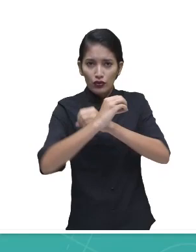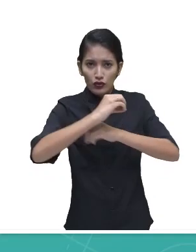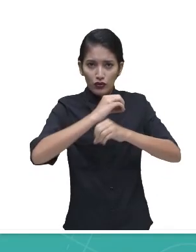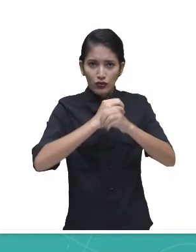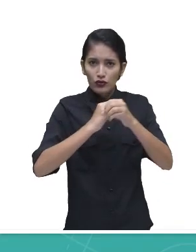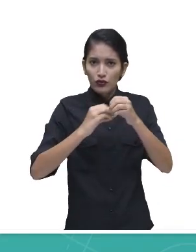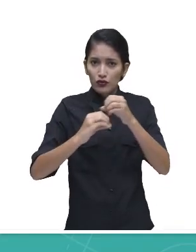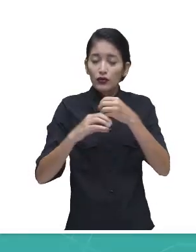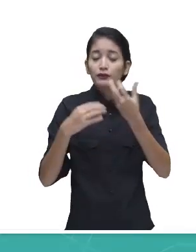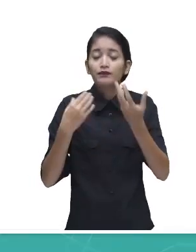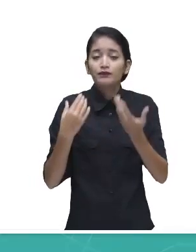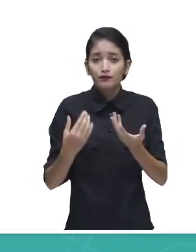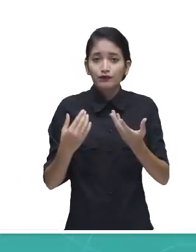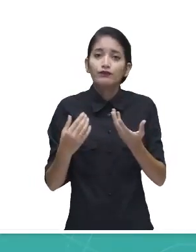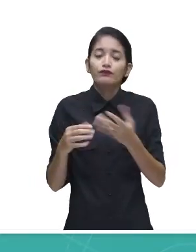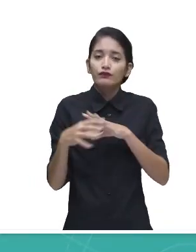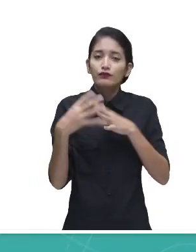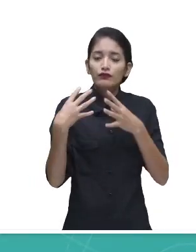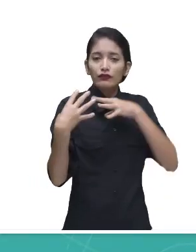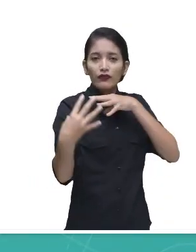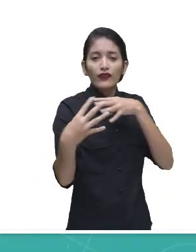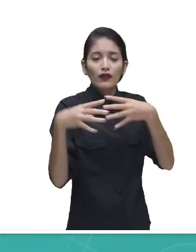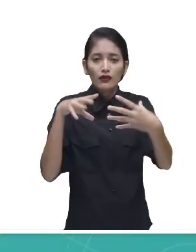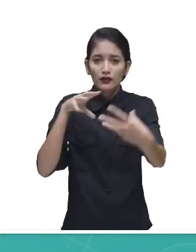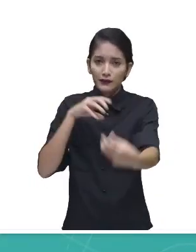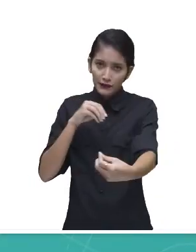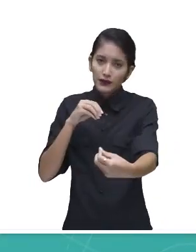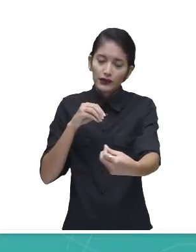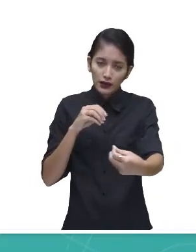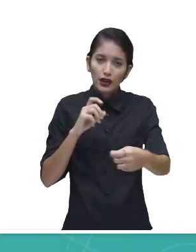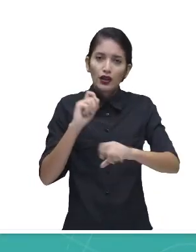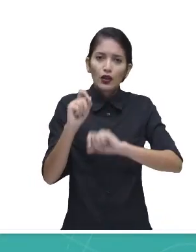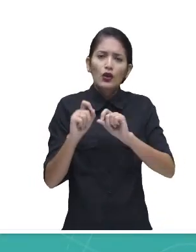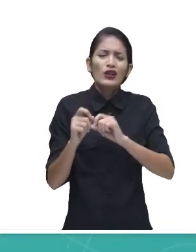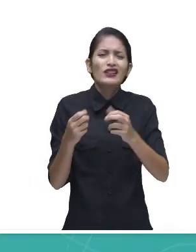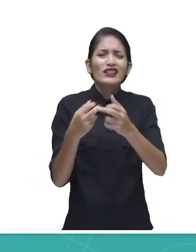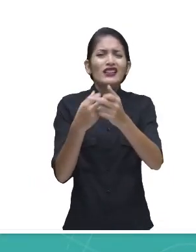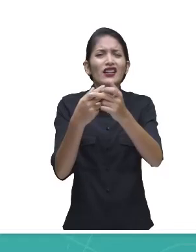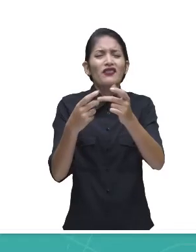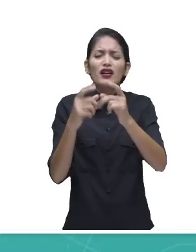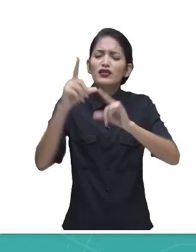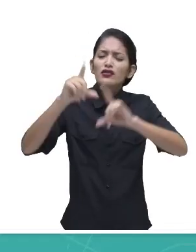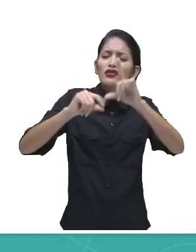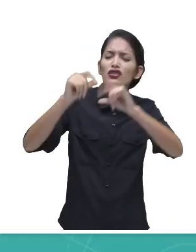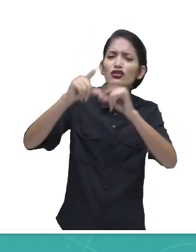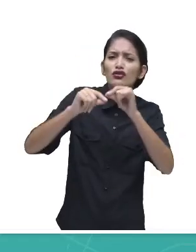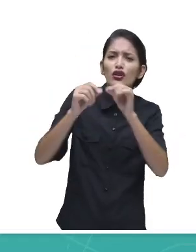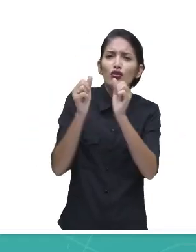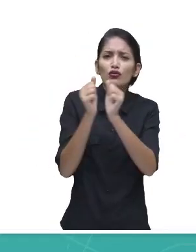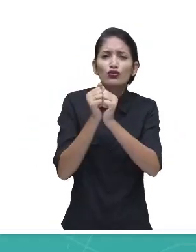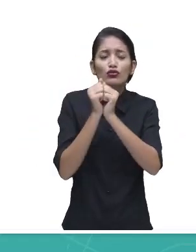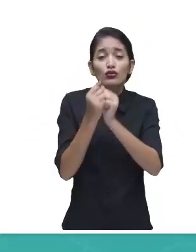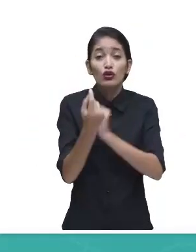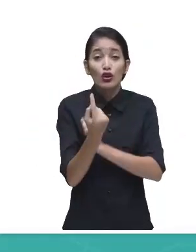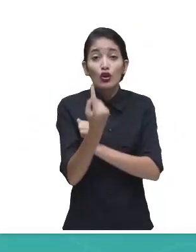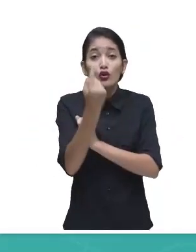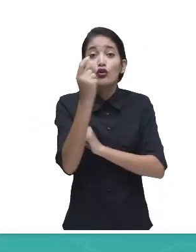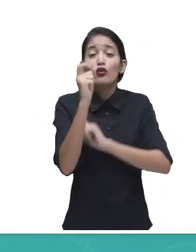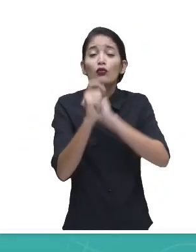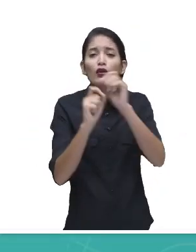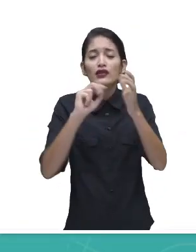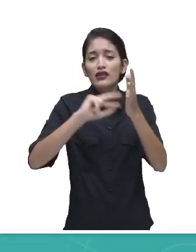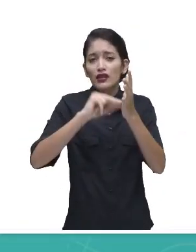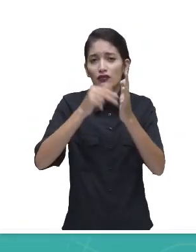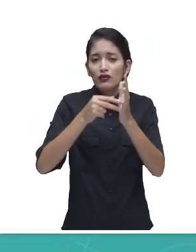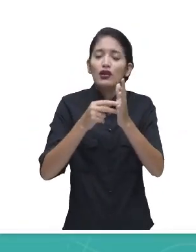a Via Láctea ela é composta por milhões de estrelas, né? E uma dessas estrelas é